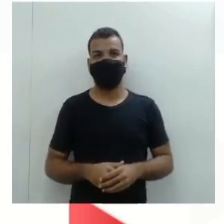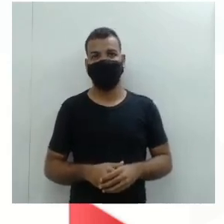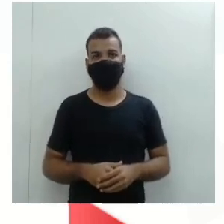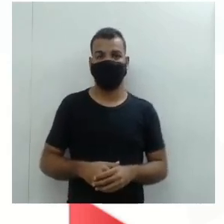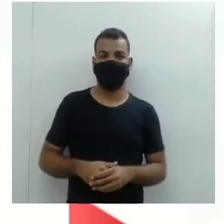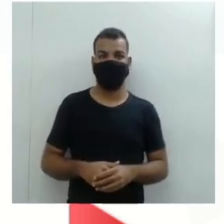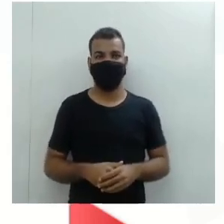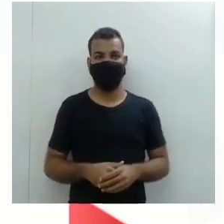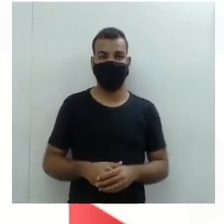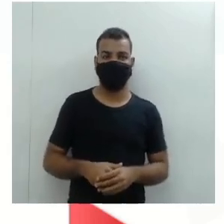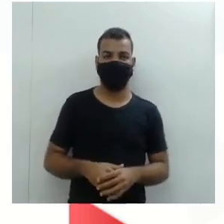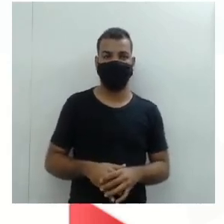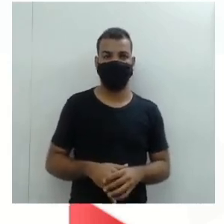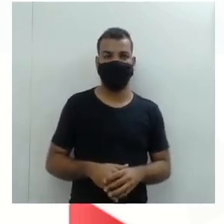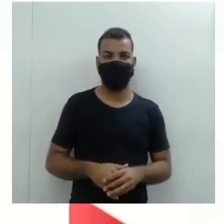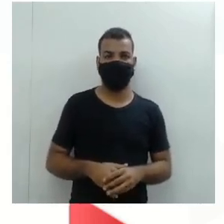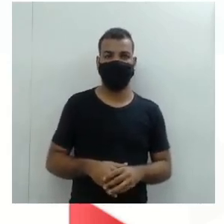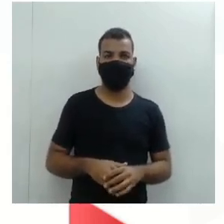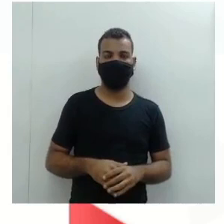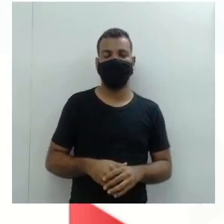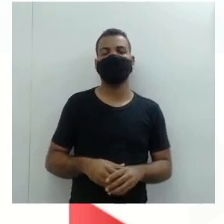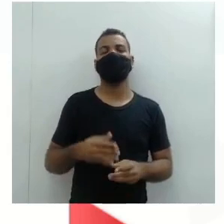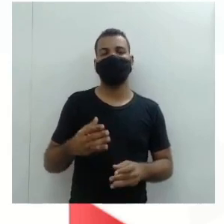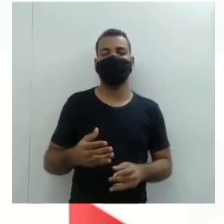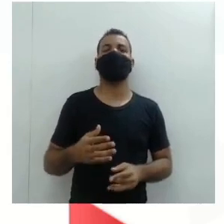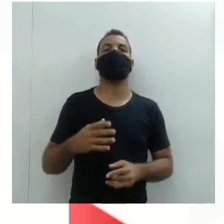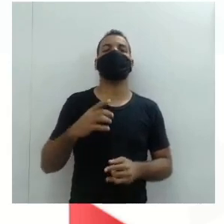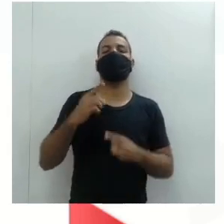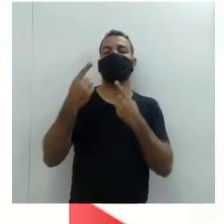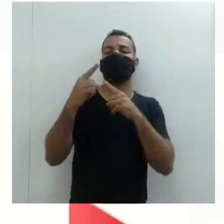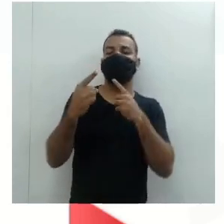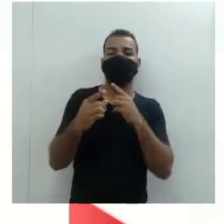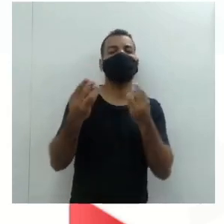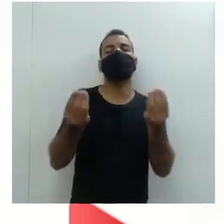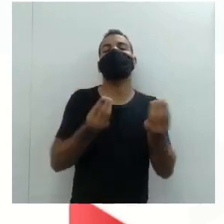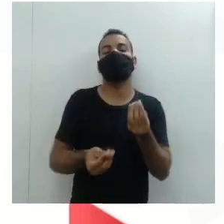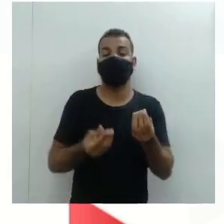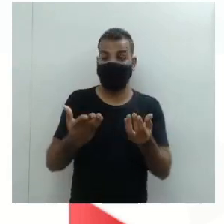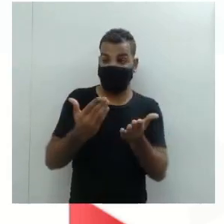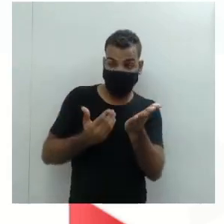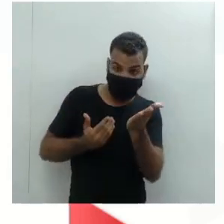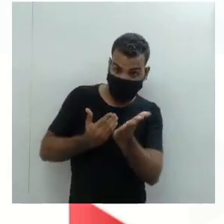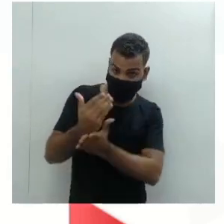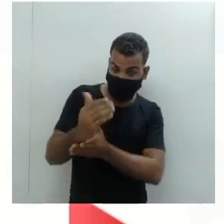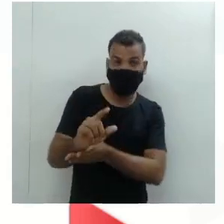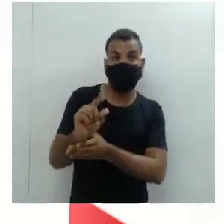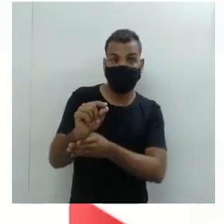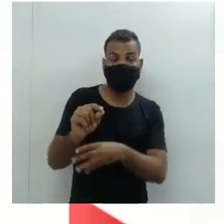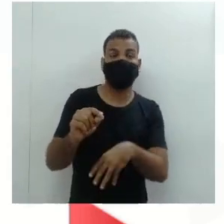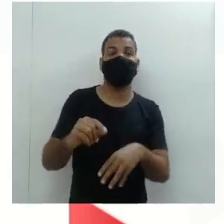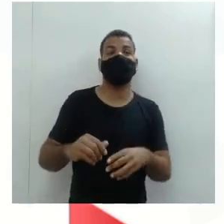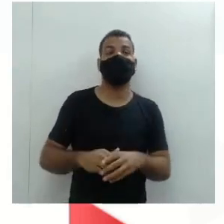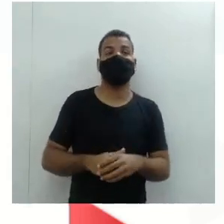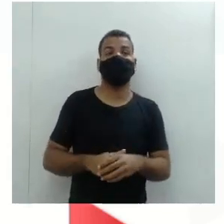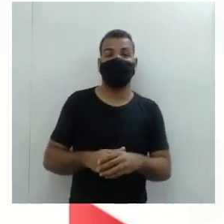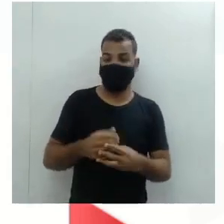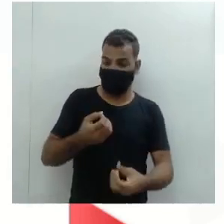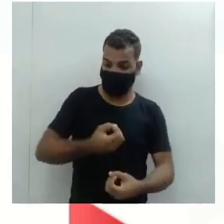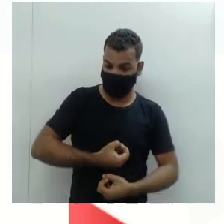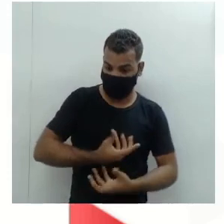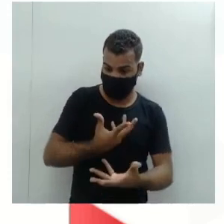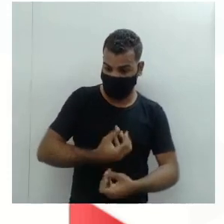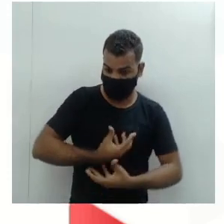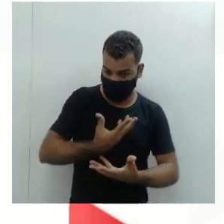diz: podeis reconhecer o mal crítico, porque ele começa a falar do poeta